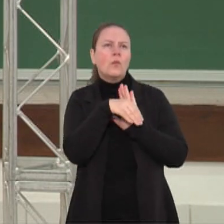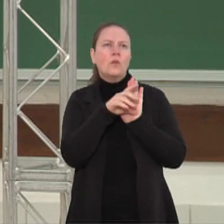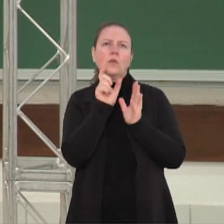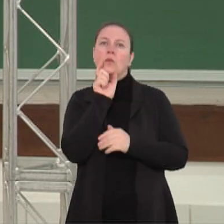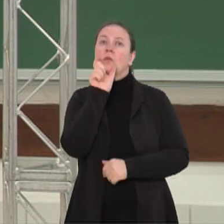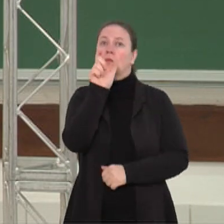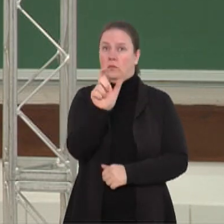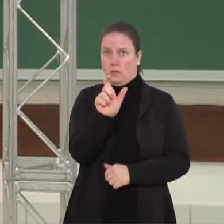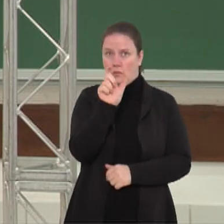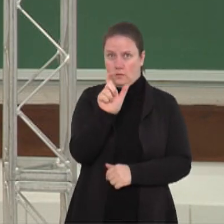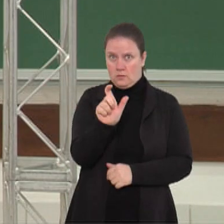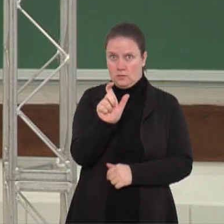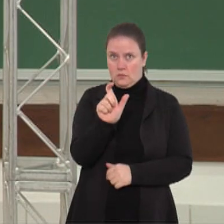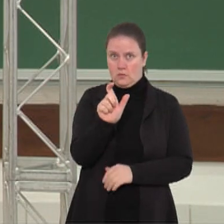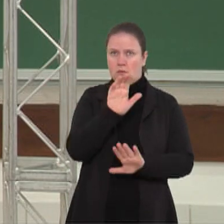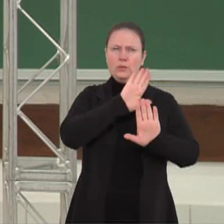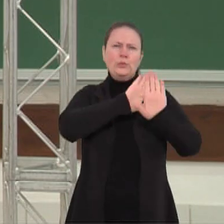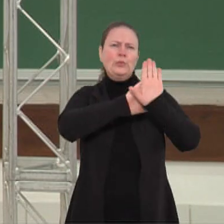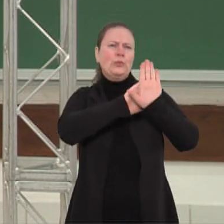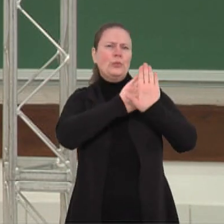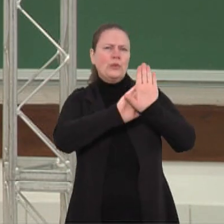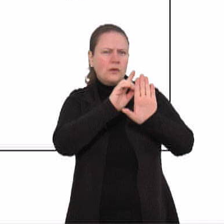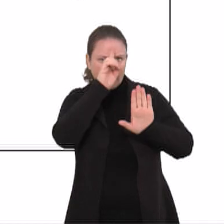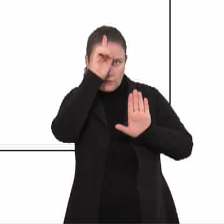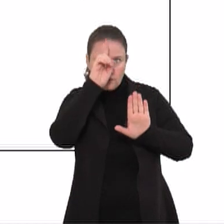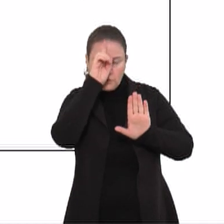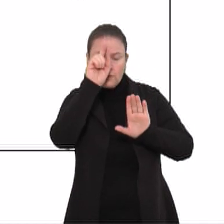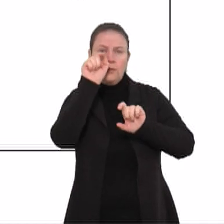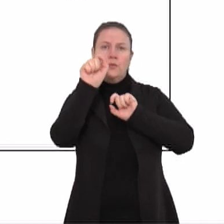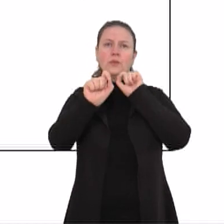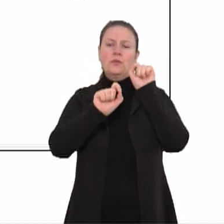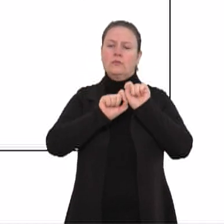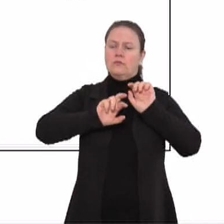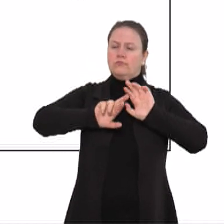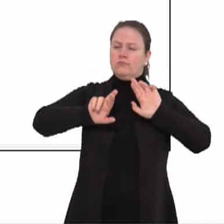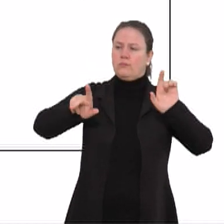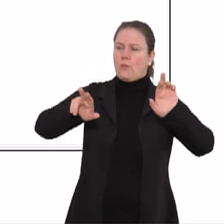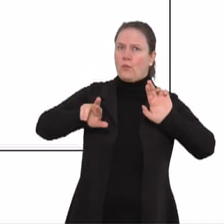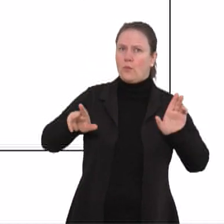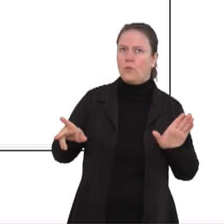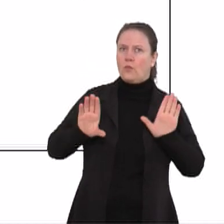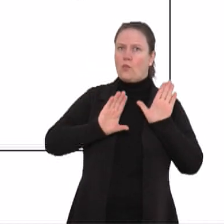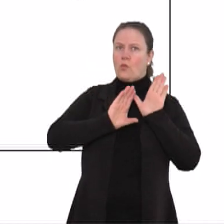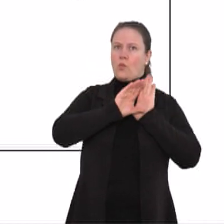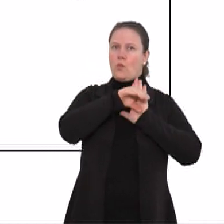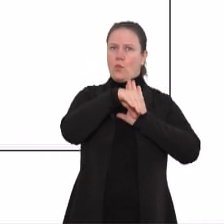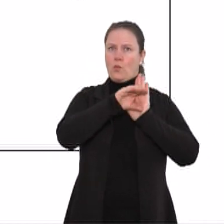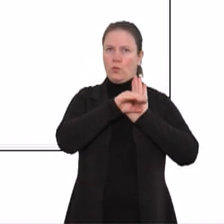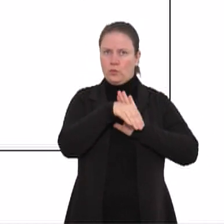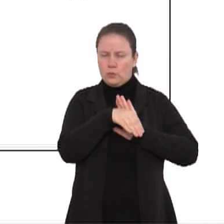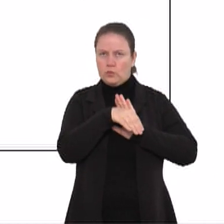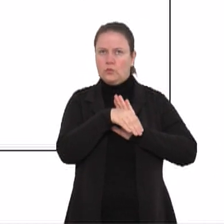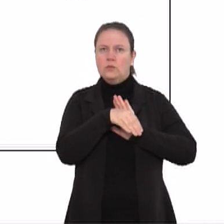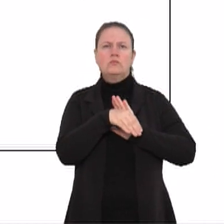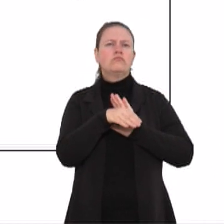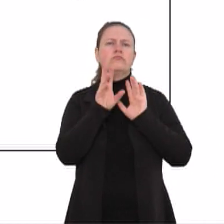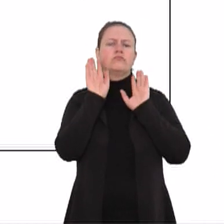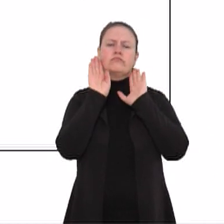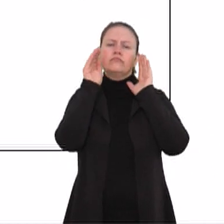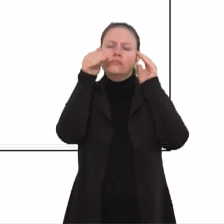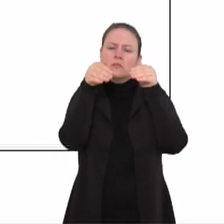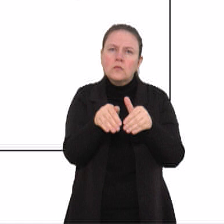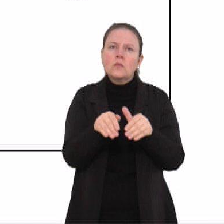palavra. Ideologia. Iremos tratar de diferentes conceitos de ideologia, tendo como